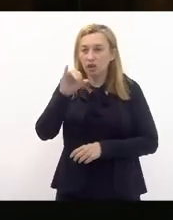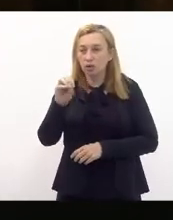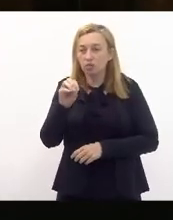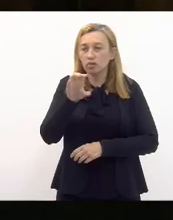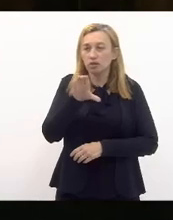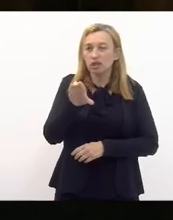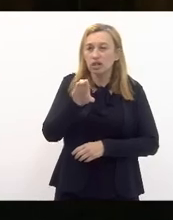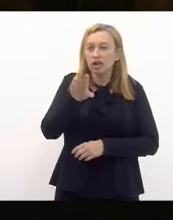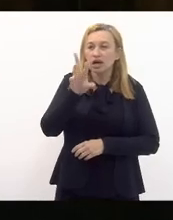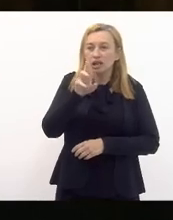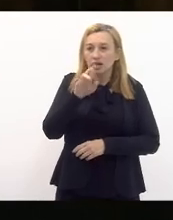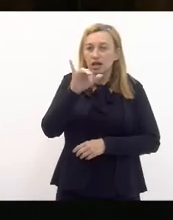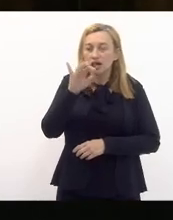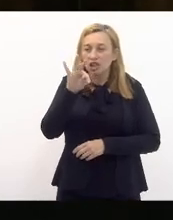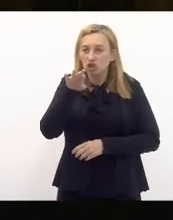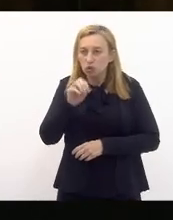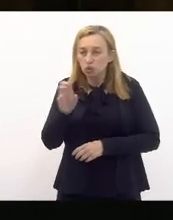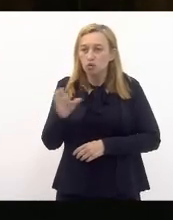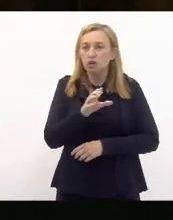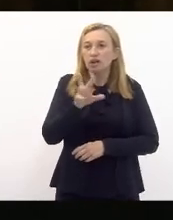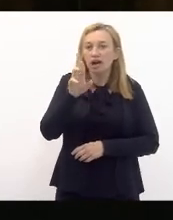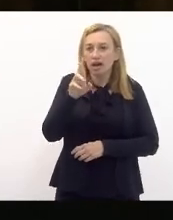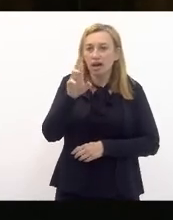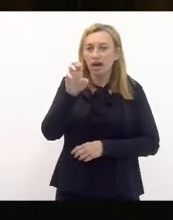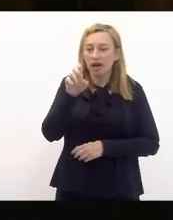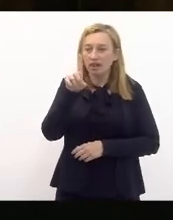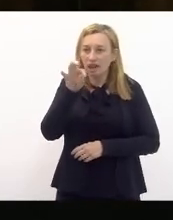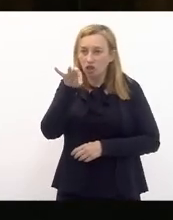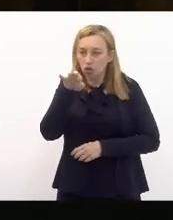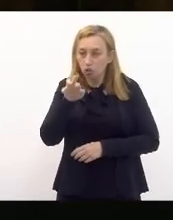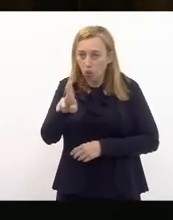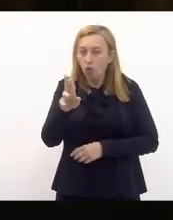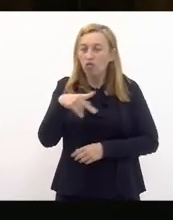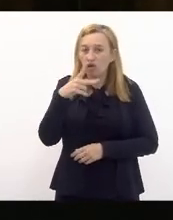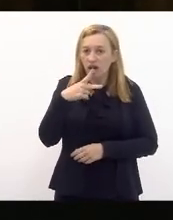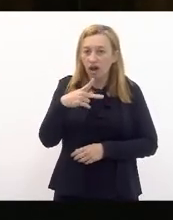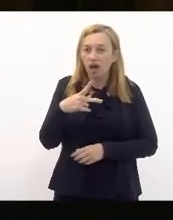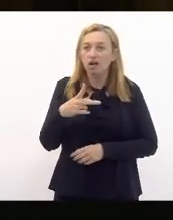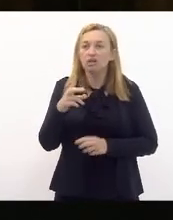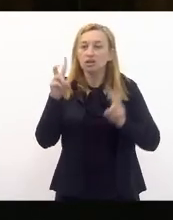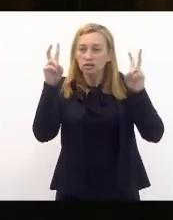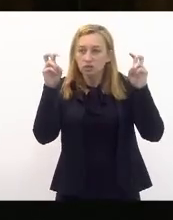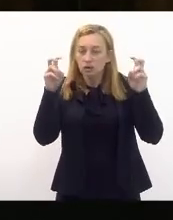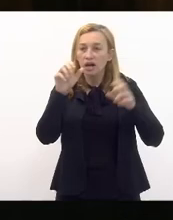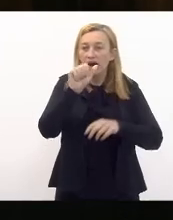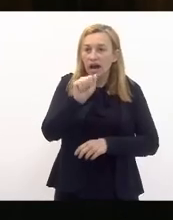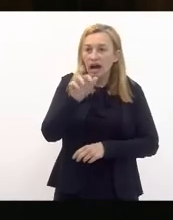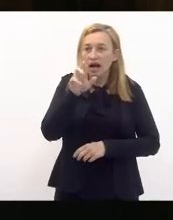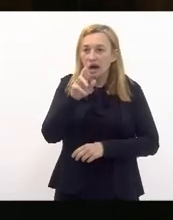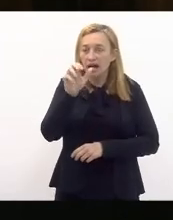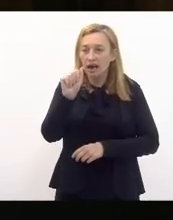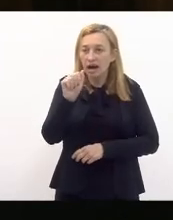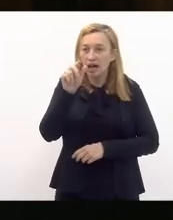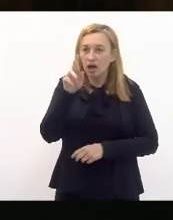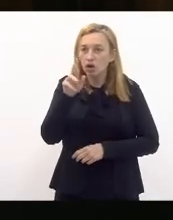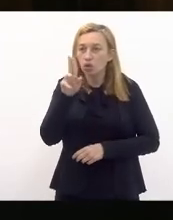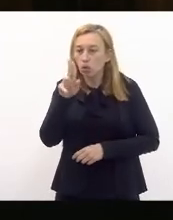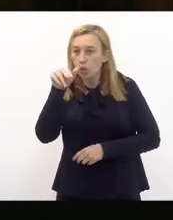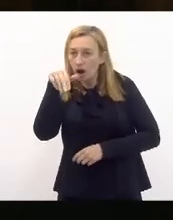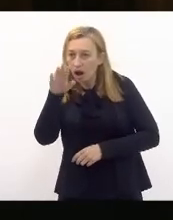Redentor quero aqui falar da situação do abrigo de Araruama